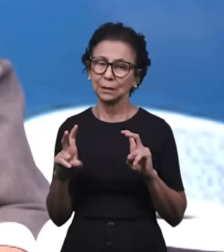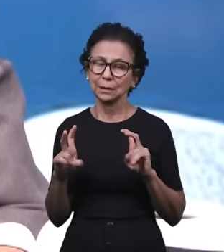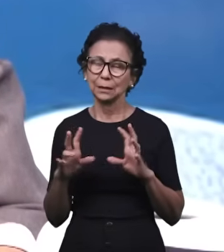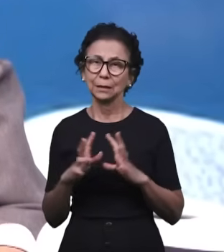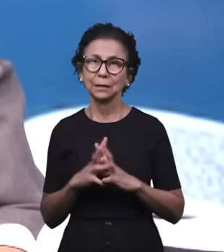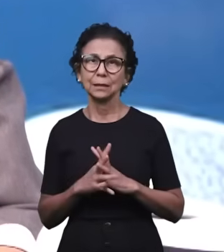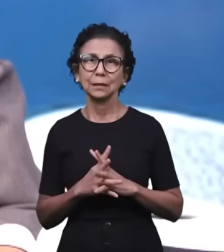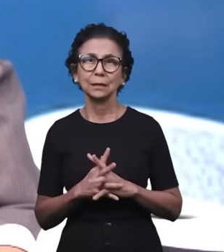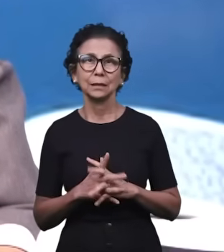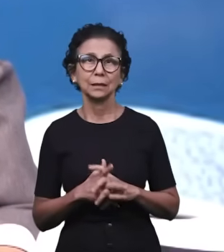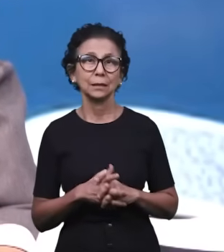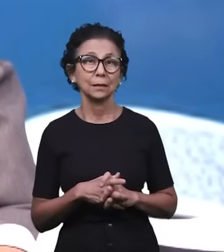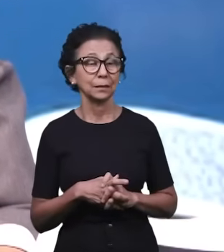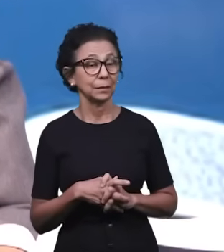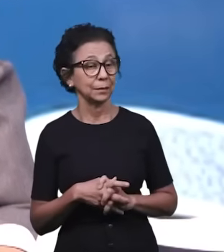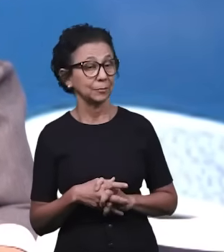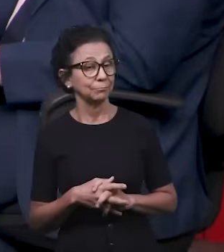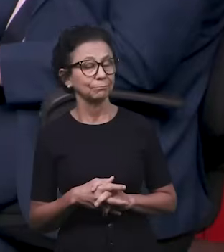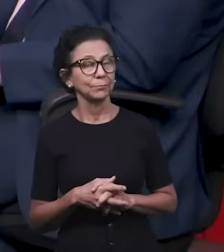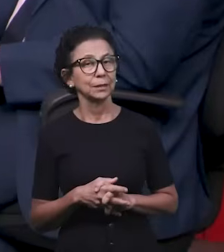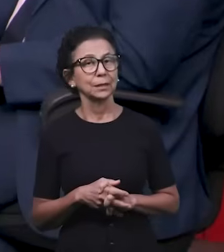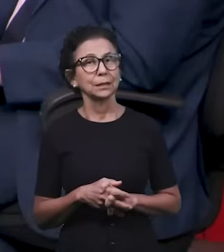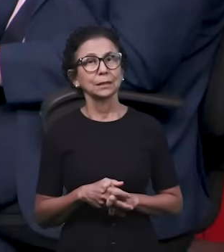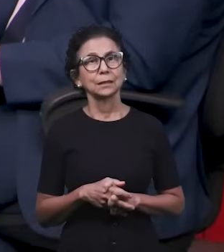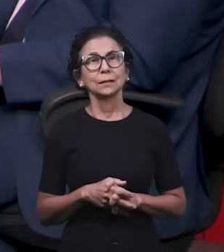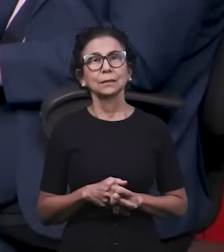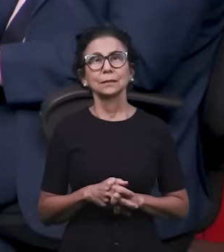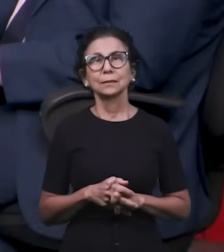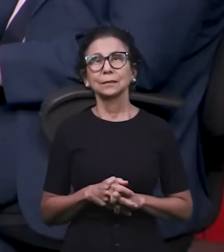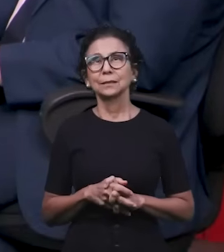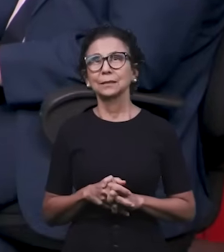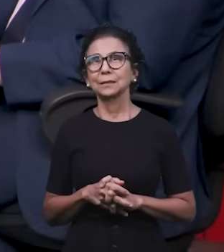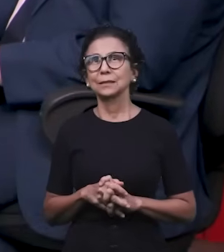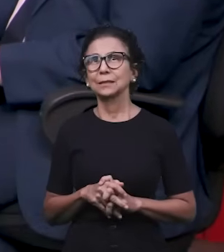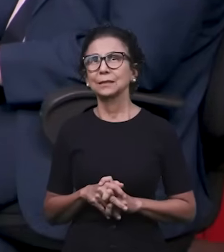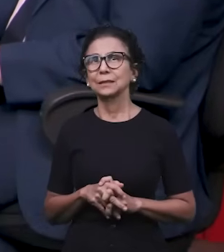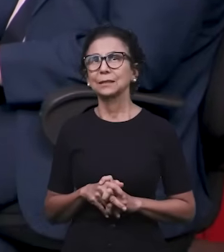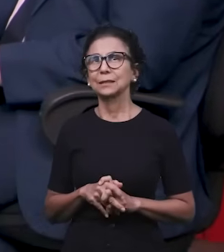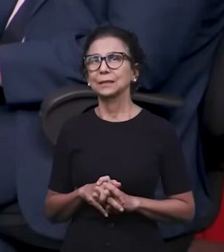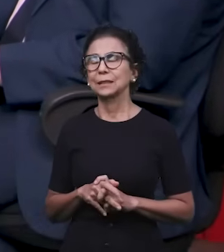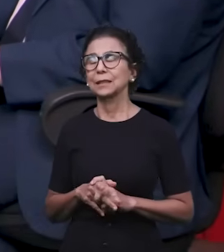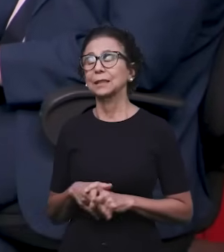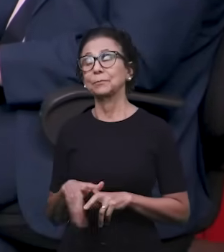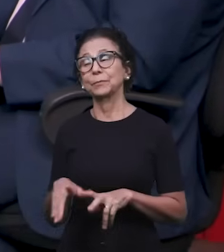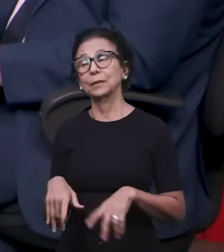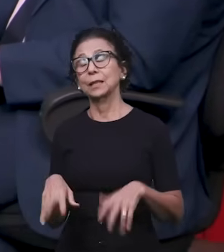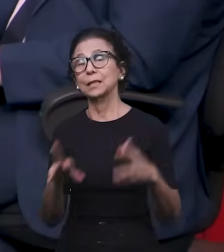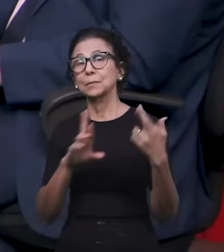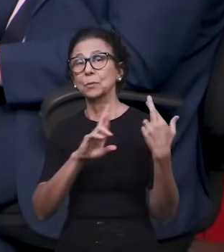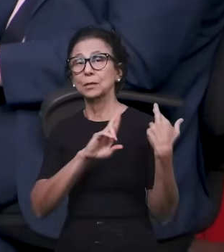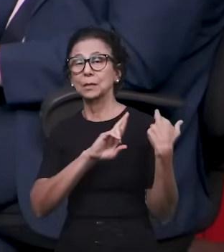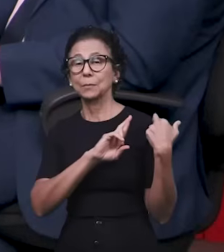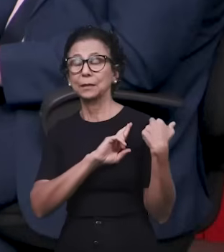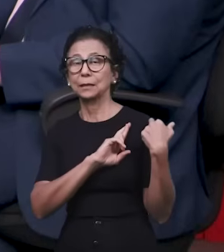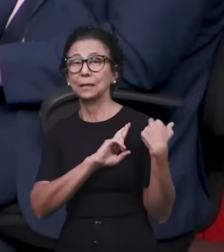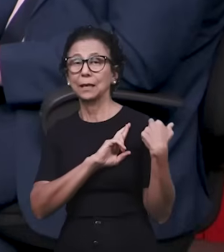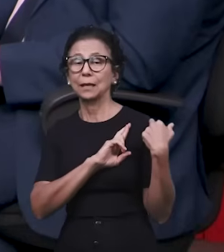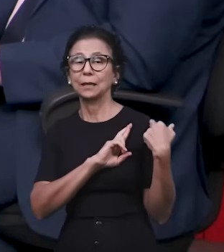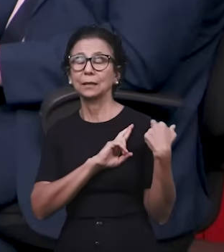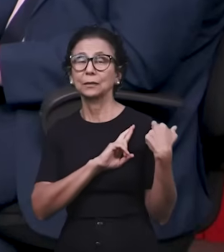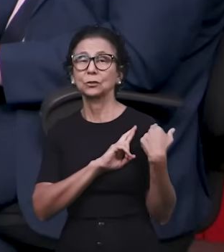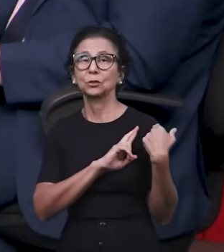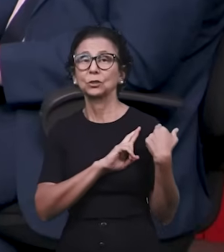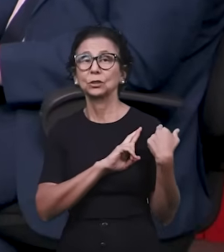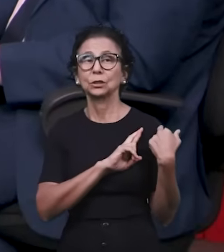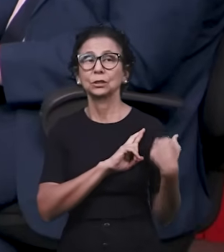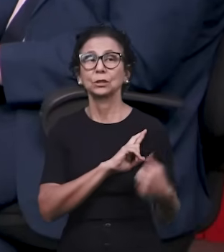a sabedoria, né? Não seria mais da alçada do diácono, né? Perdão, da alçada do diácono. Isso. Aí entra Qual a atitude que o diácono